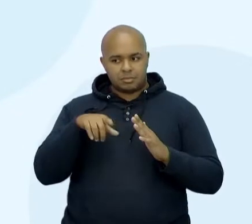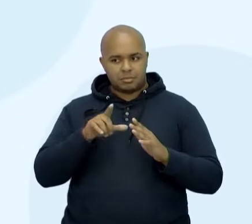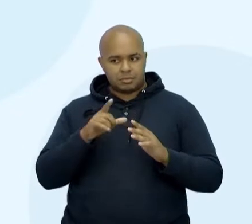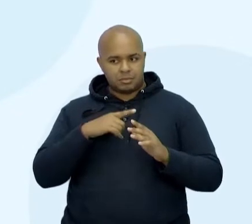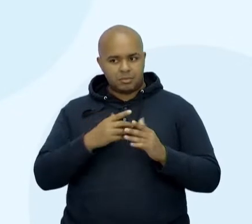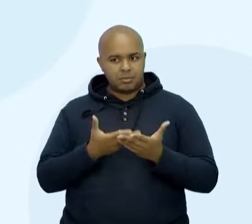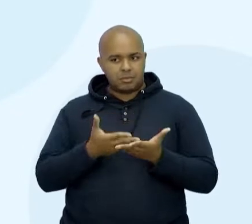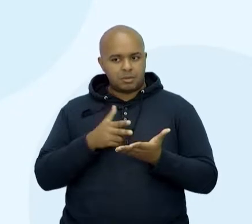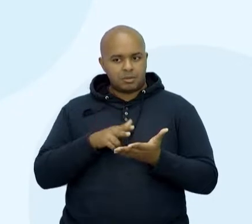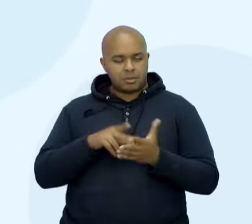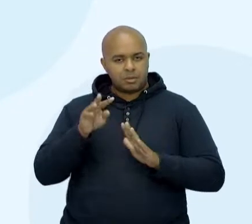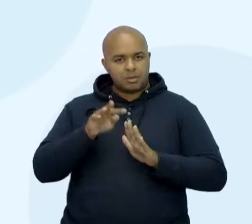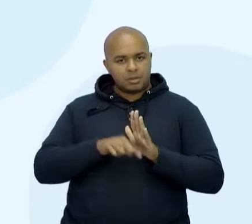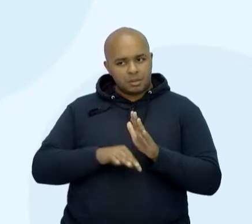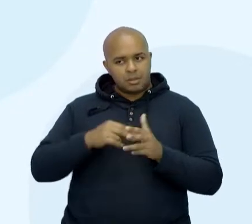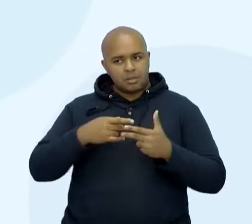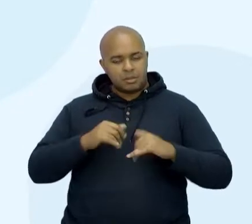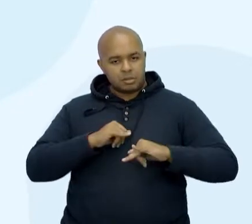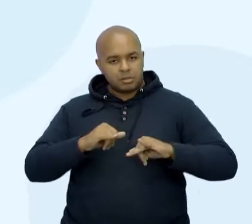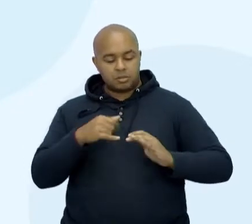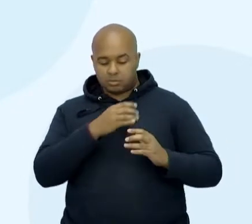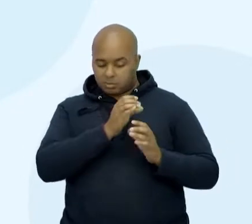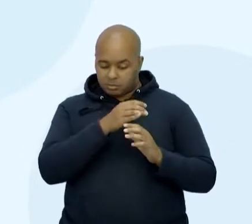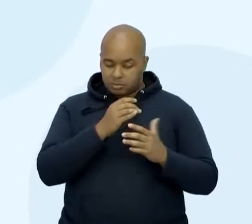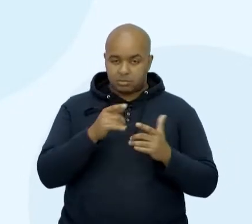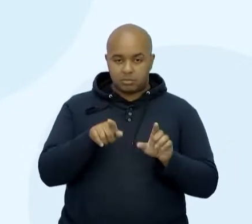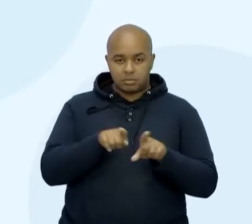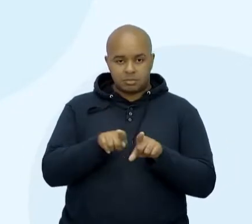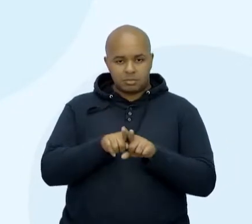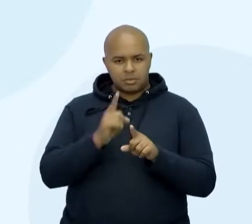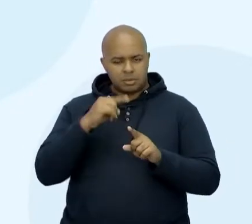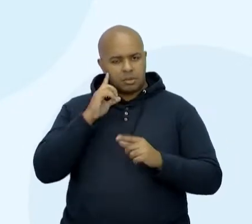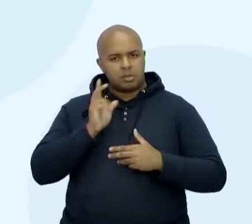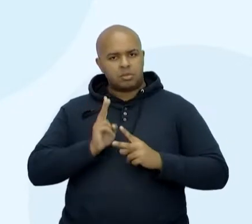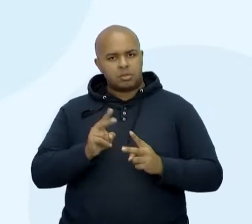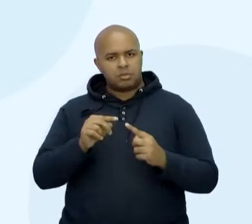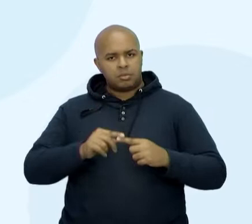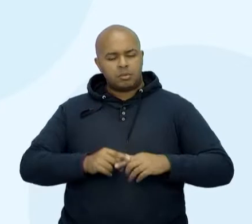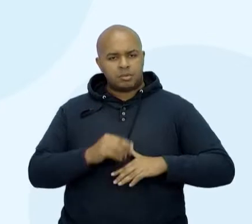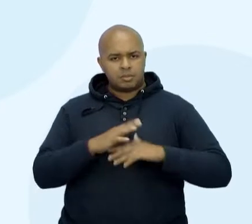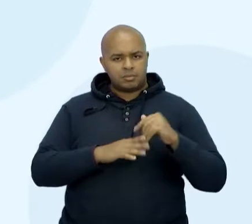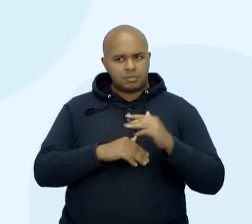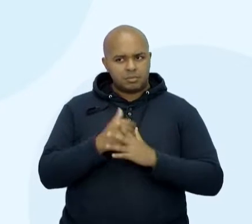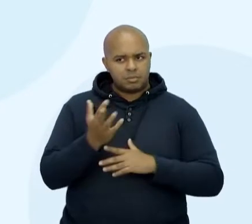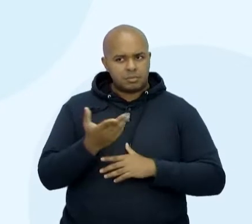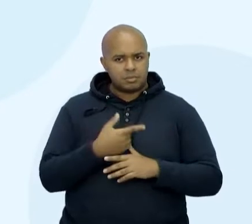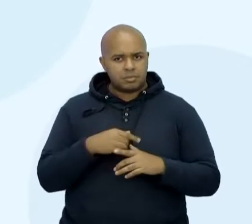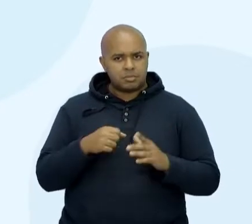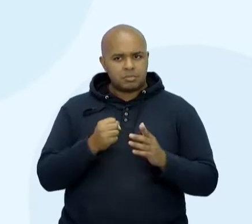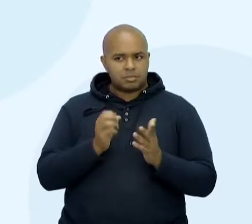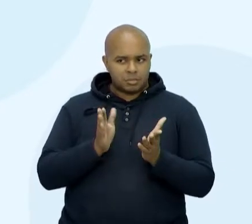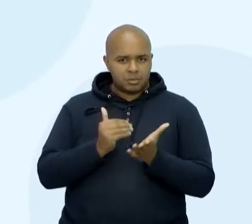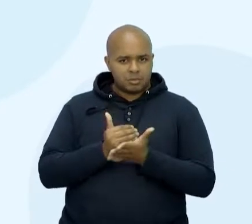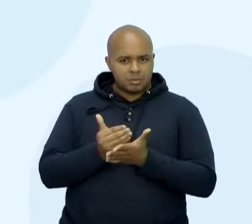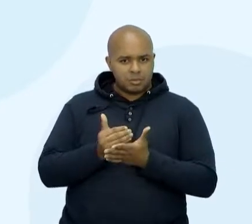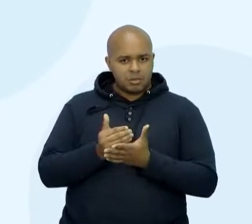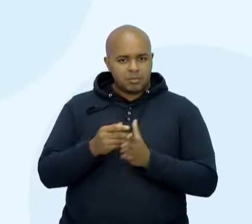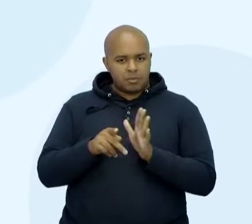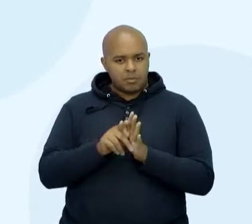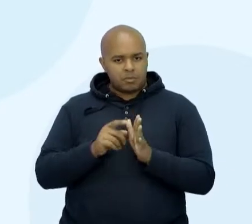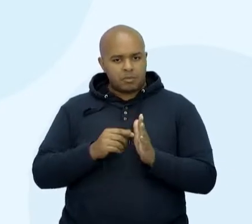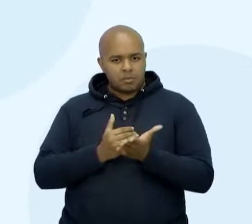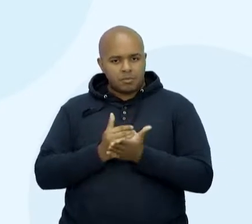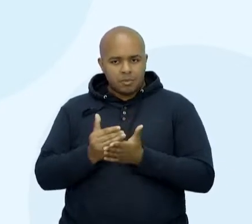vai interpretar textos de divulgação científica. Nós continuamos com essa habilidade aí desde